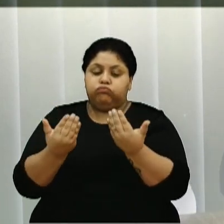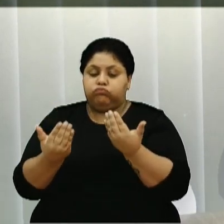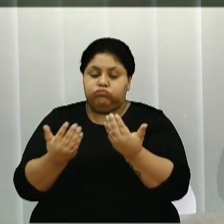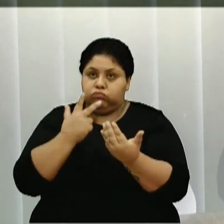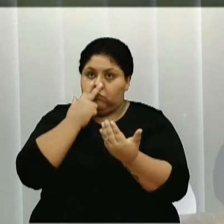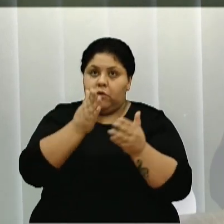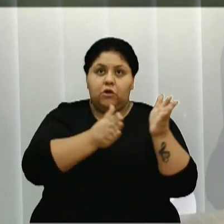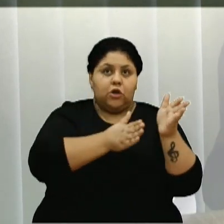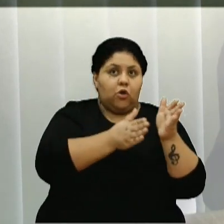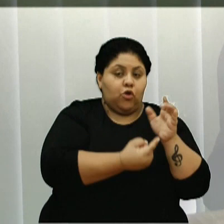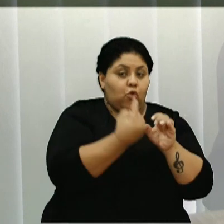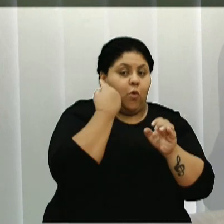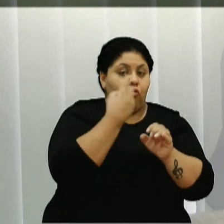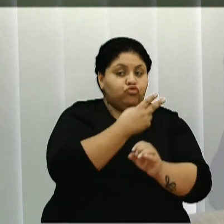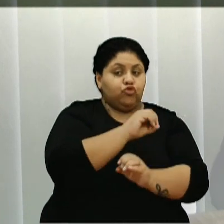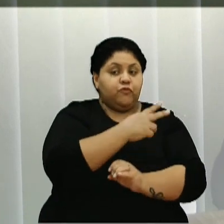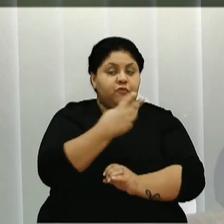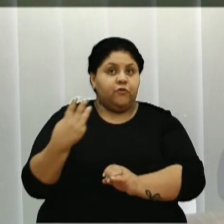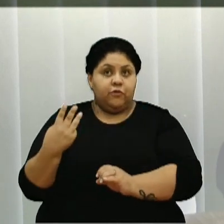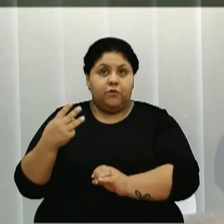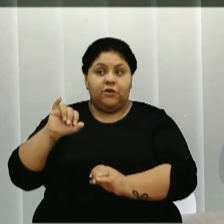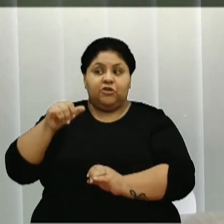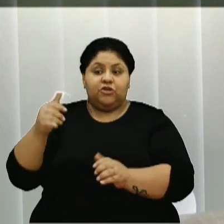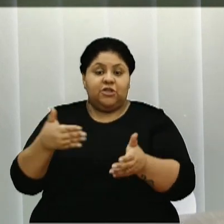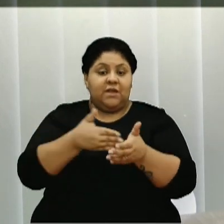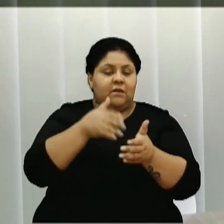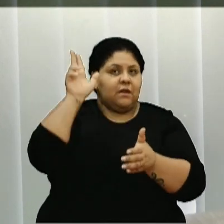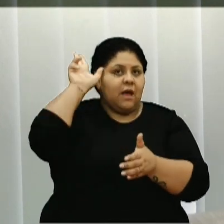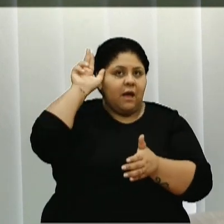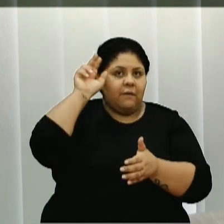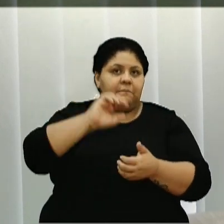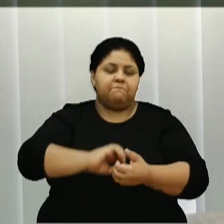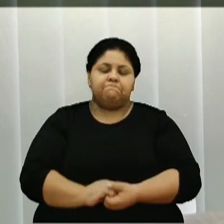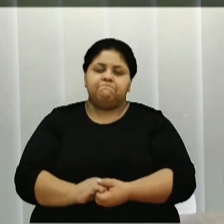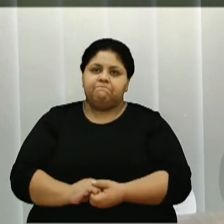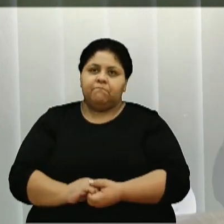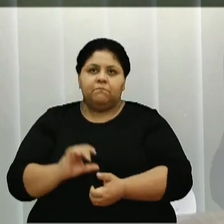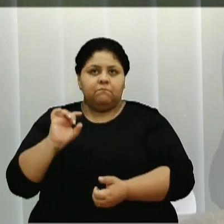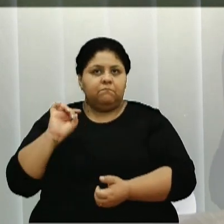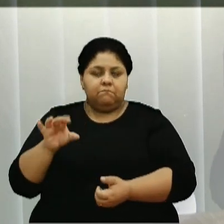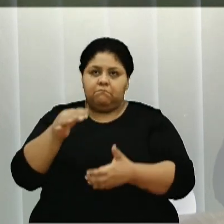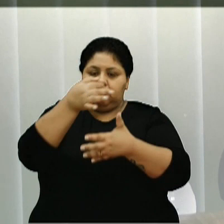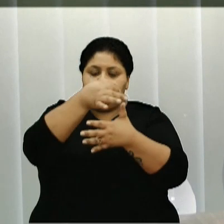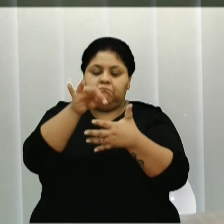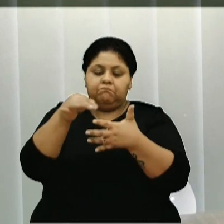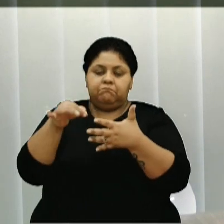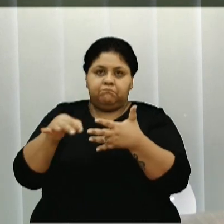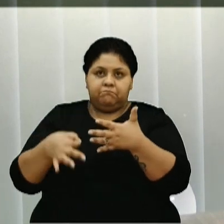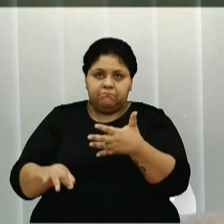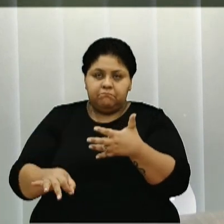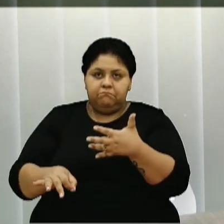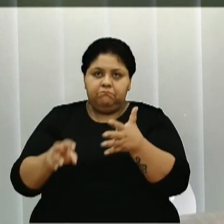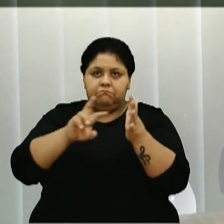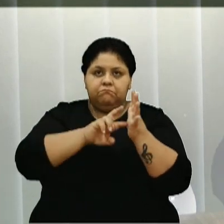de 2023, ou seja, de janeiro a abril. Basicamente, essas diretrizes dizem